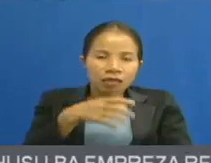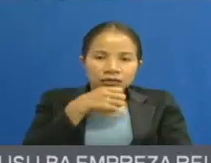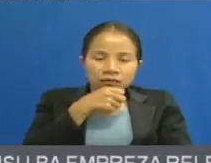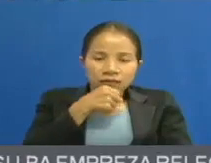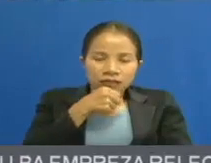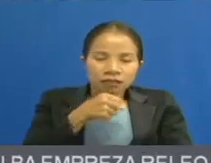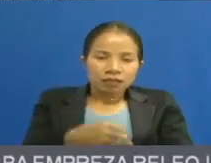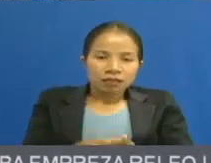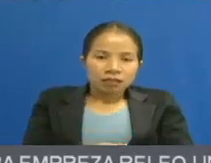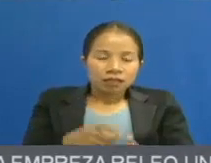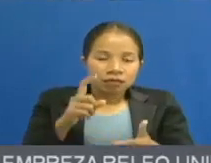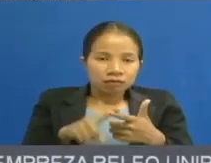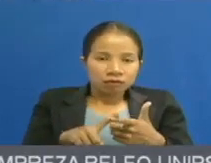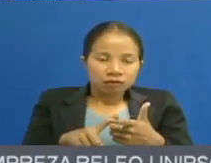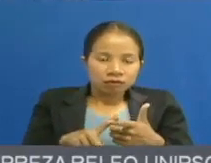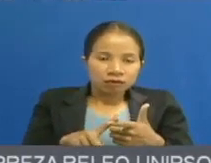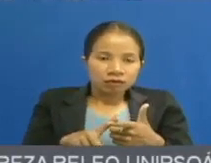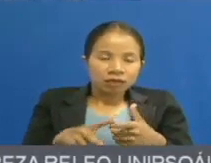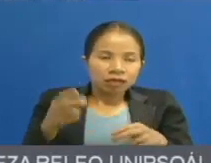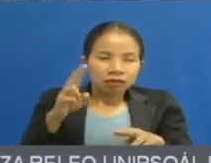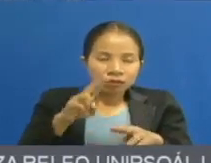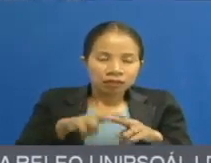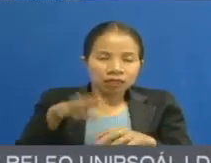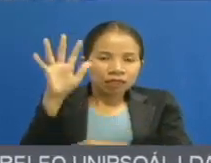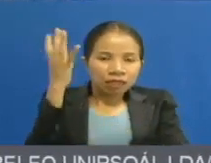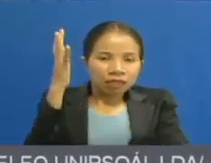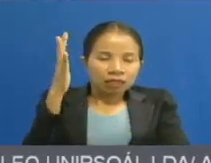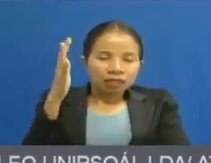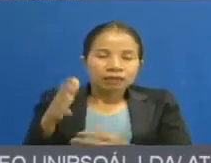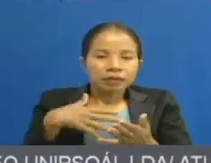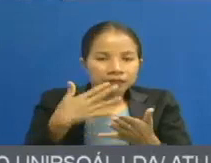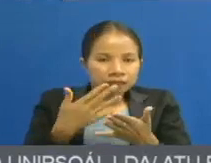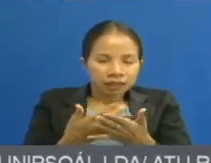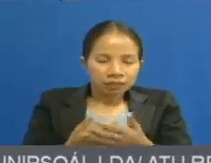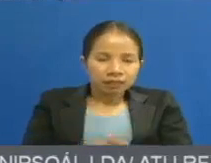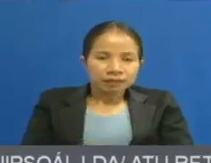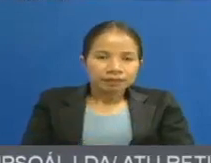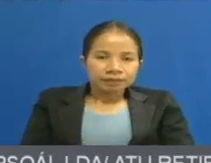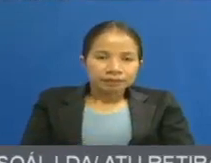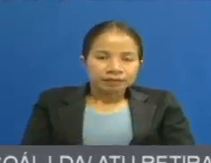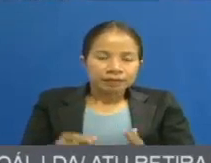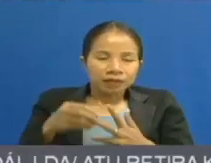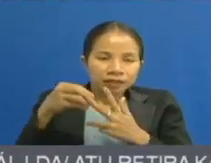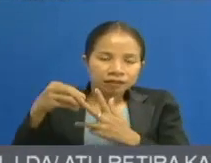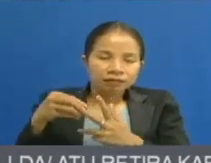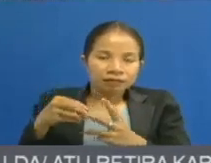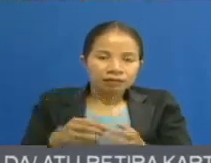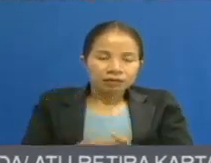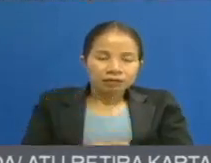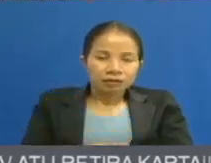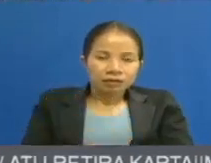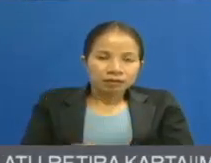tanzarina, depois tamatan ho aida nebe mak nia kualidade liu ai gaharu, espesi tipo de gaharu.